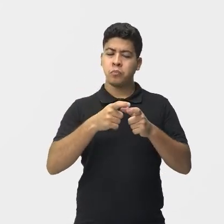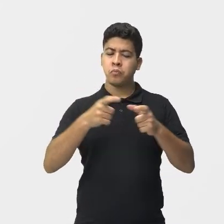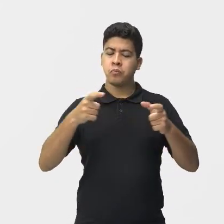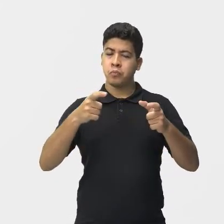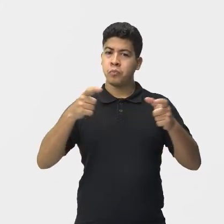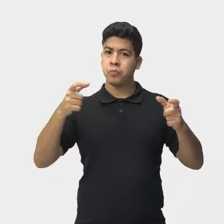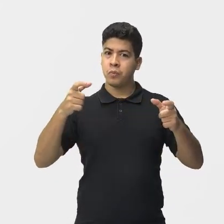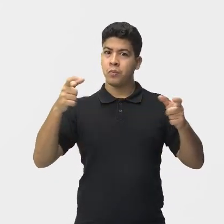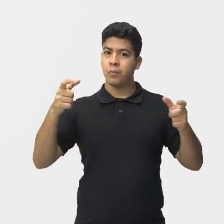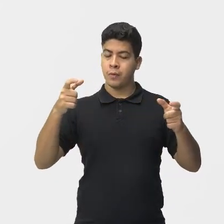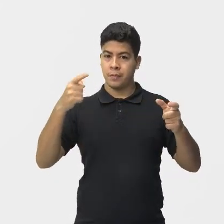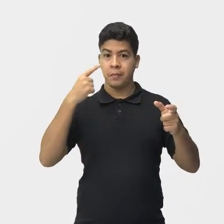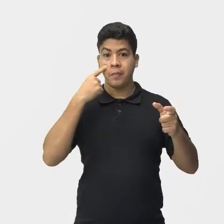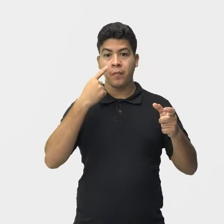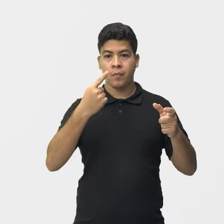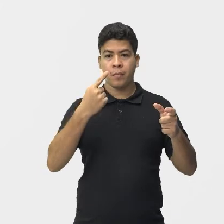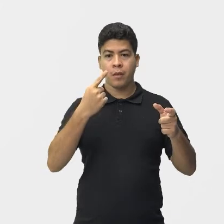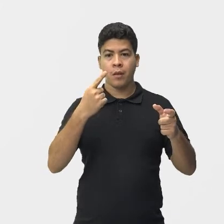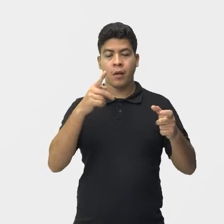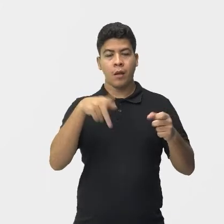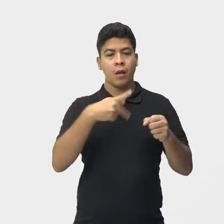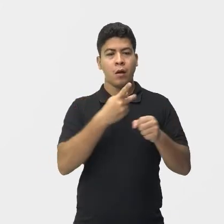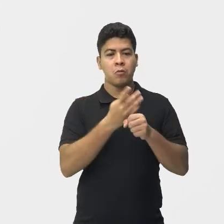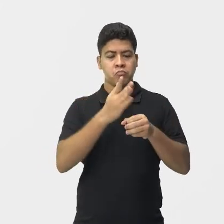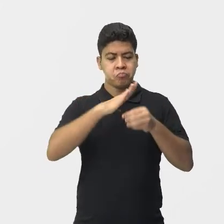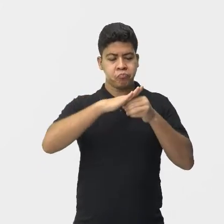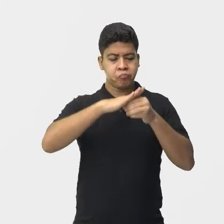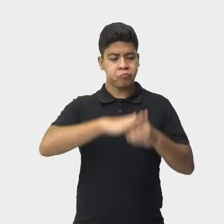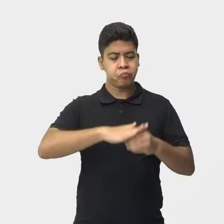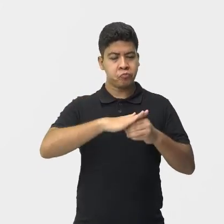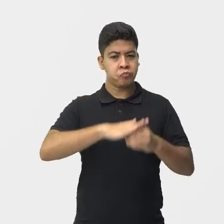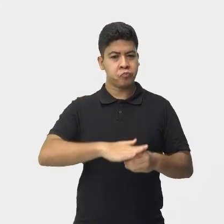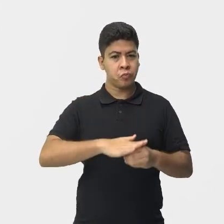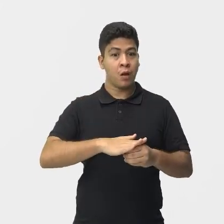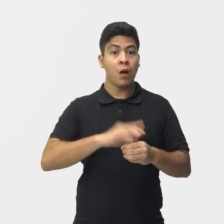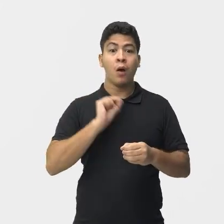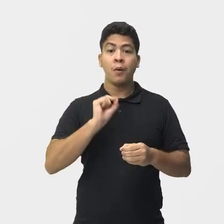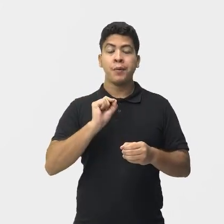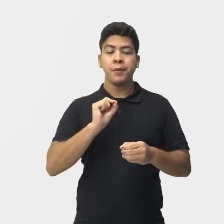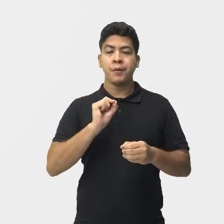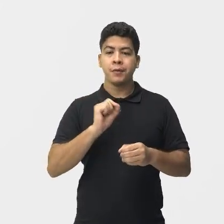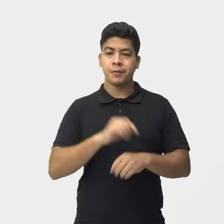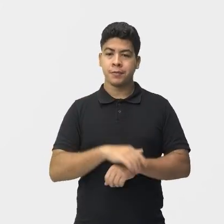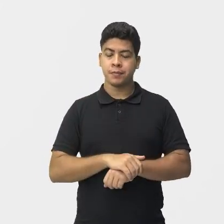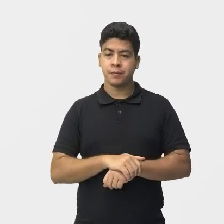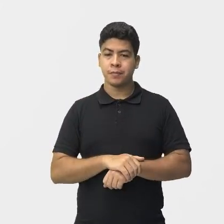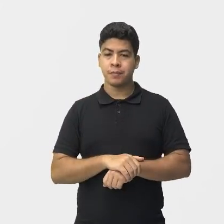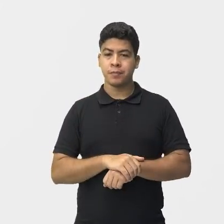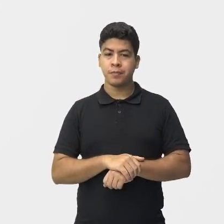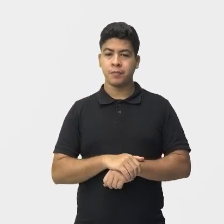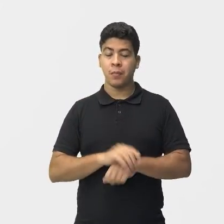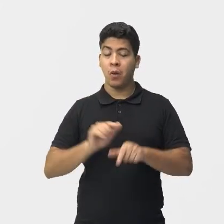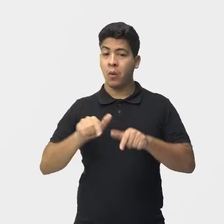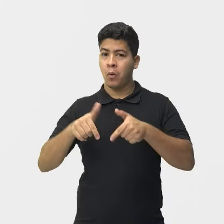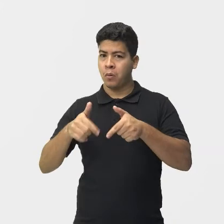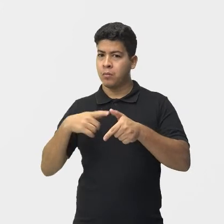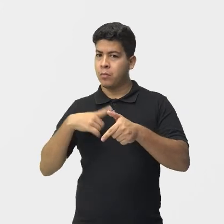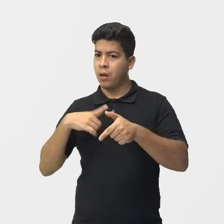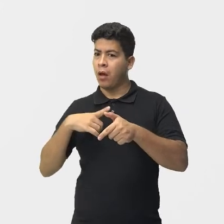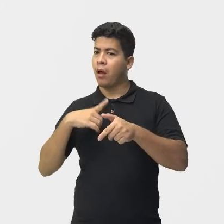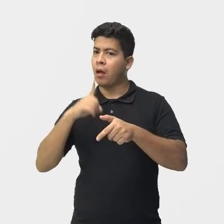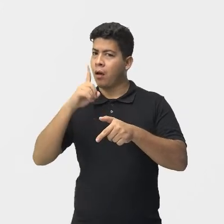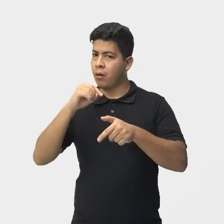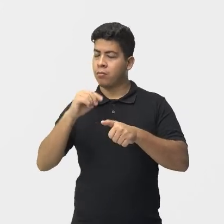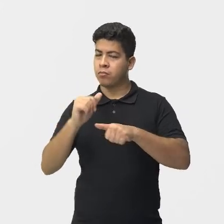10 newtons por metro quadrado. Assim, determine o trabalho nessa transformação gasosa. Veja que aí é uma transformação